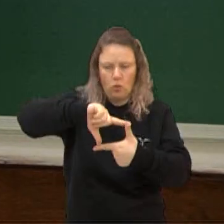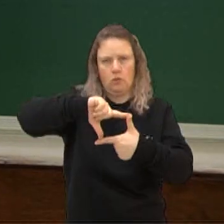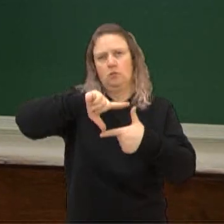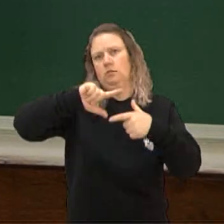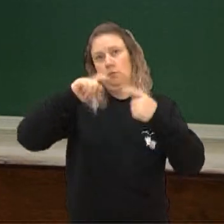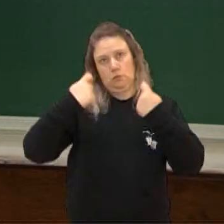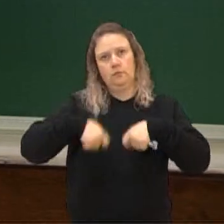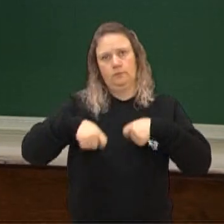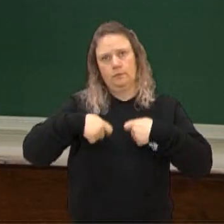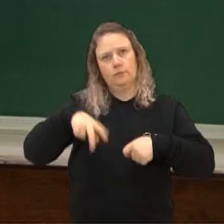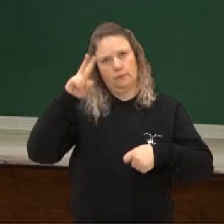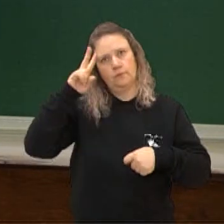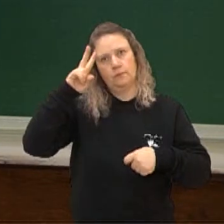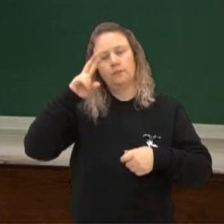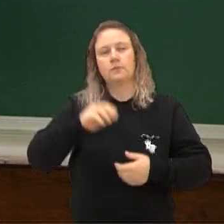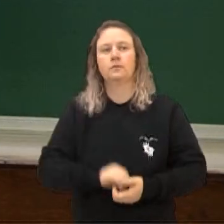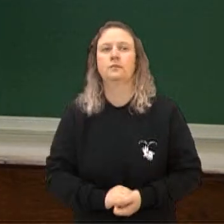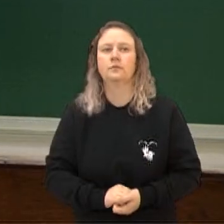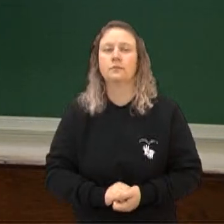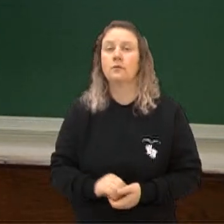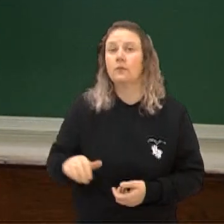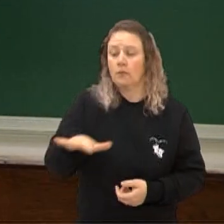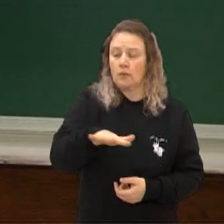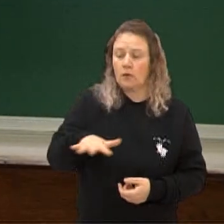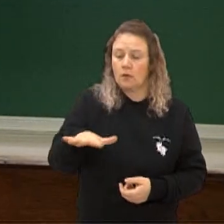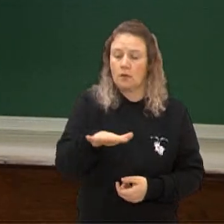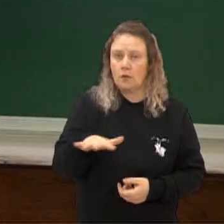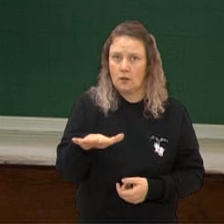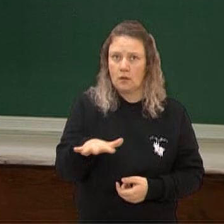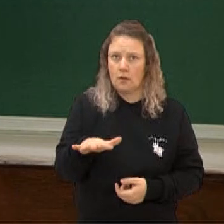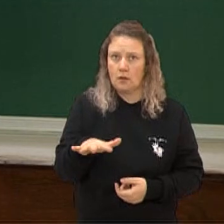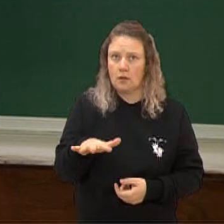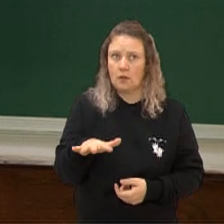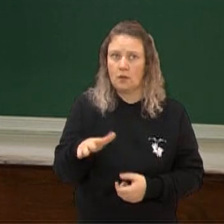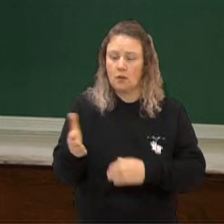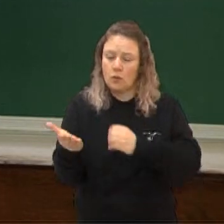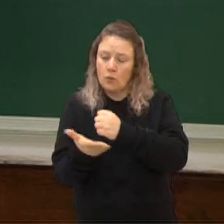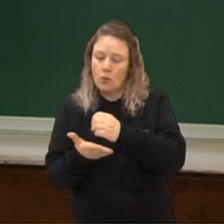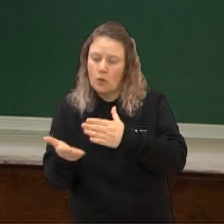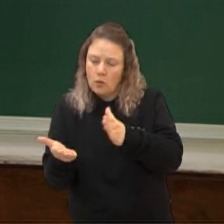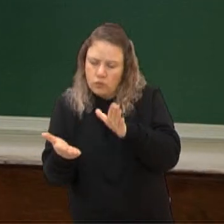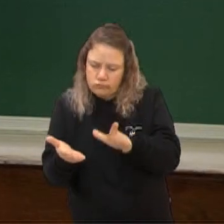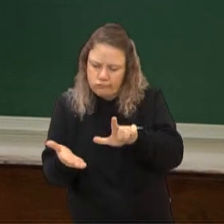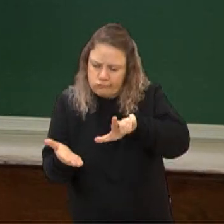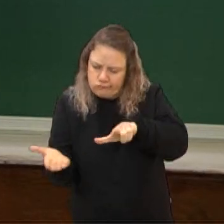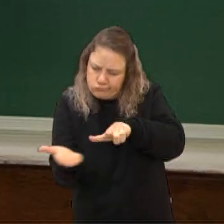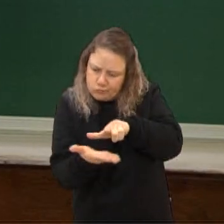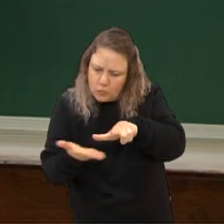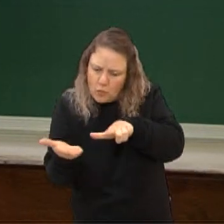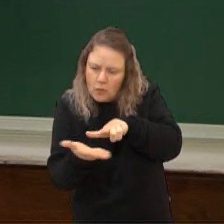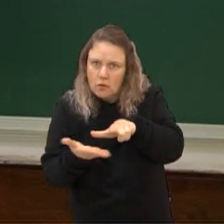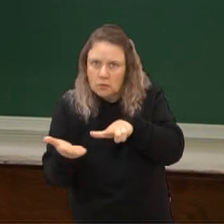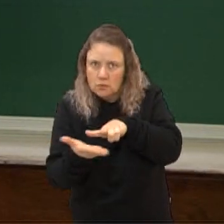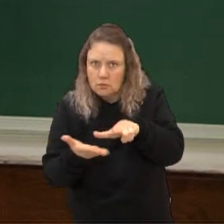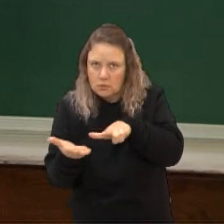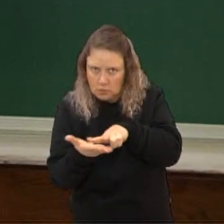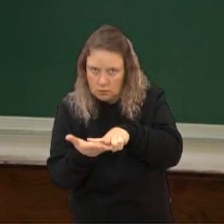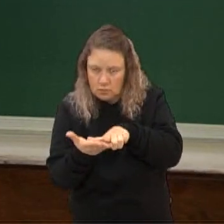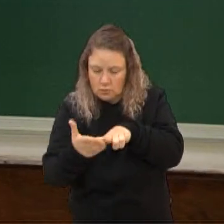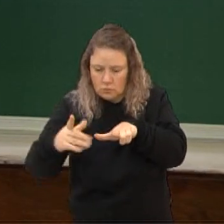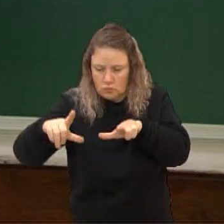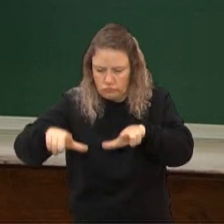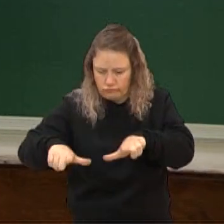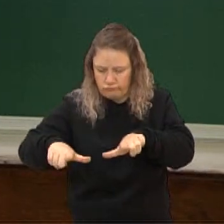então. Área da base, que eu acabei de falar. A área da base, nós estamos falando de um quadrilátero. Nesse caso aqui, um quadrado